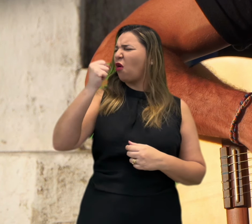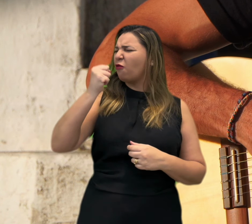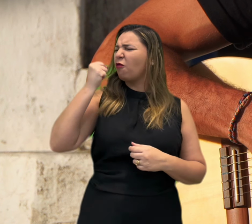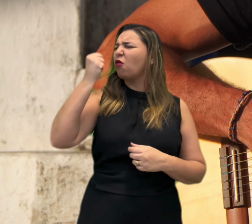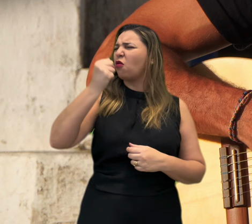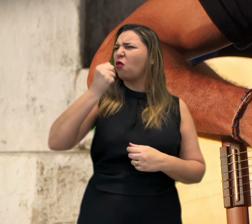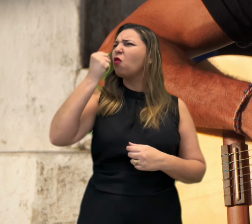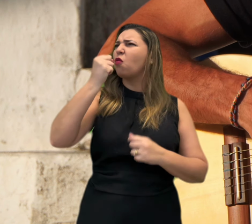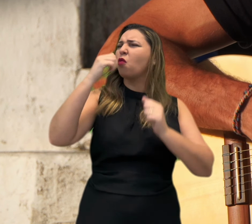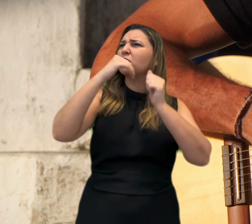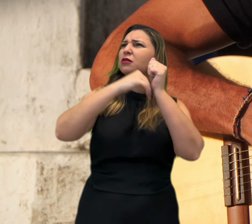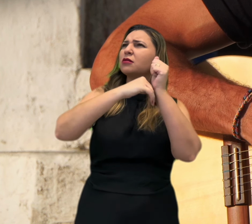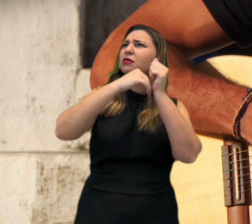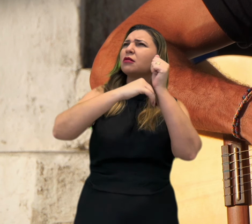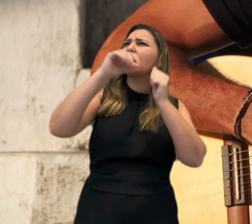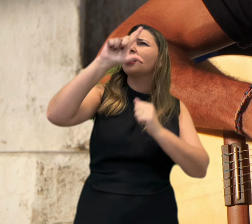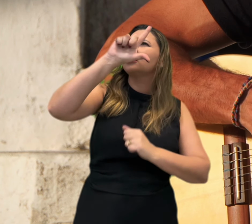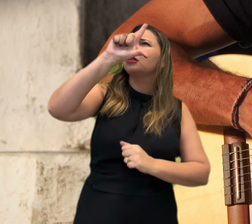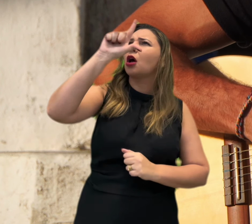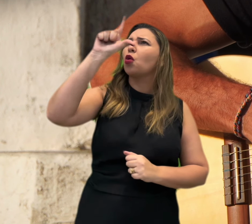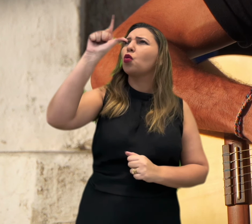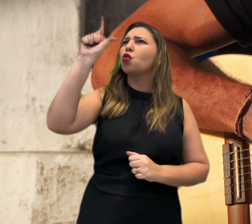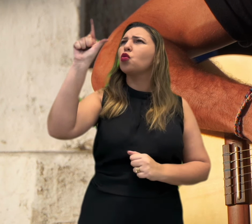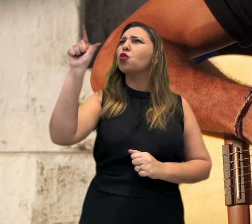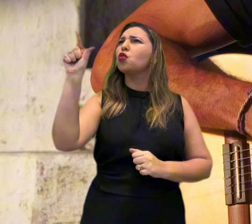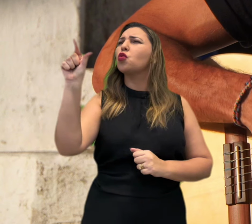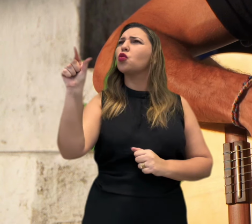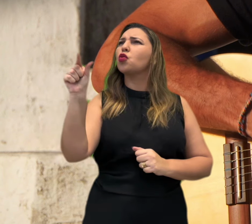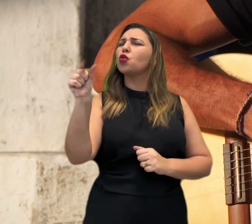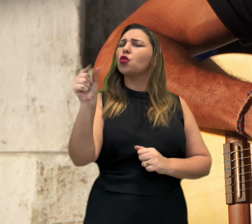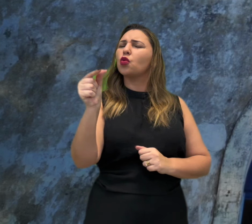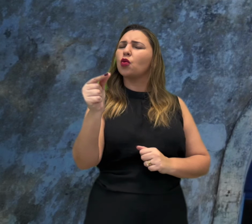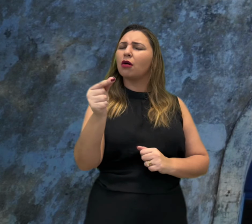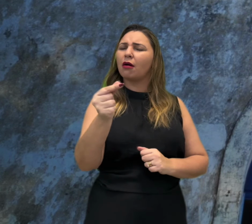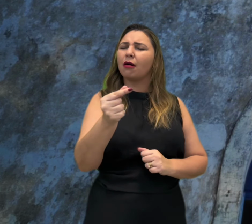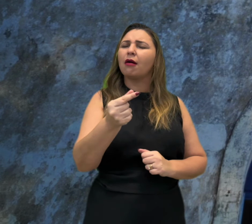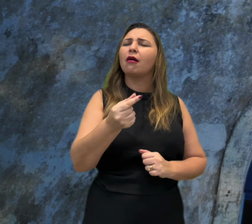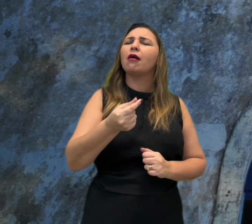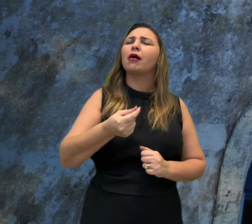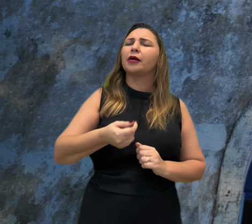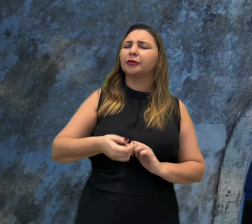a força e os mistérios da